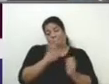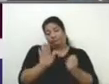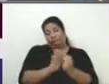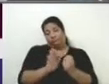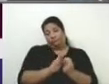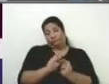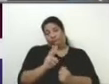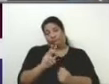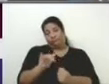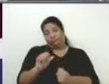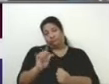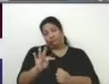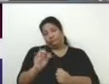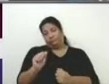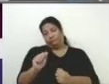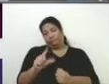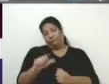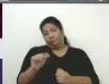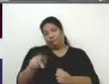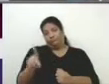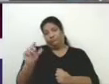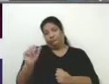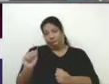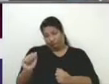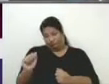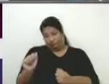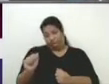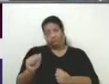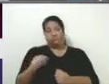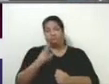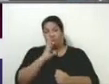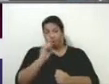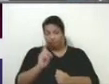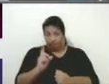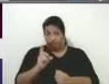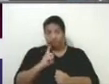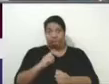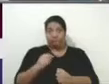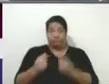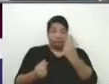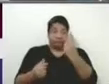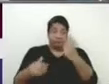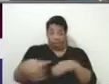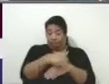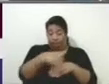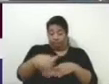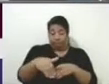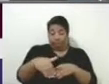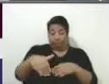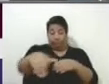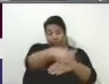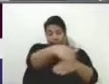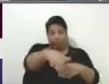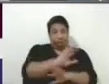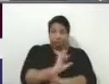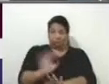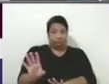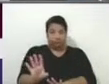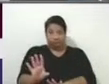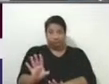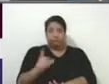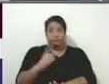conhece, exatamente, esse bairro tem quantas ruas? Tem duas ruas, duas ou três ruas. E lá tinha um espaço